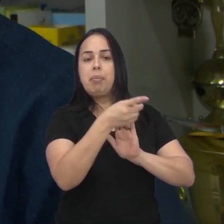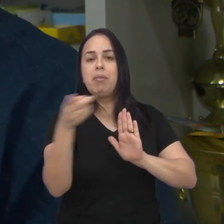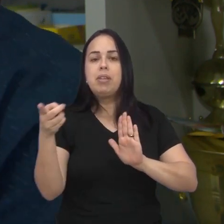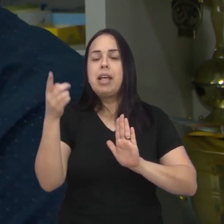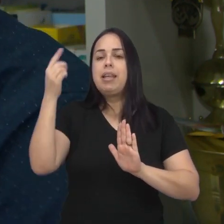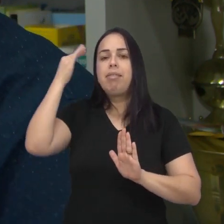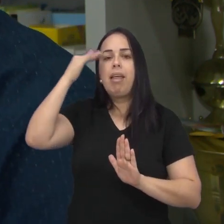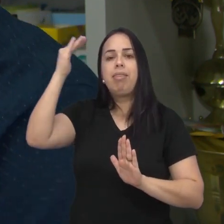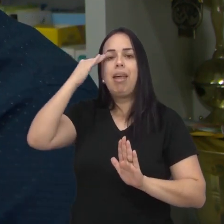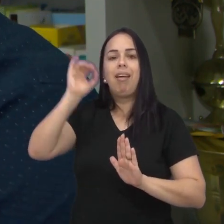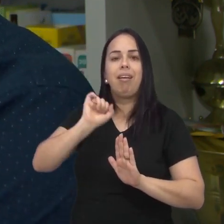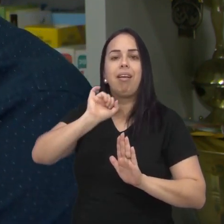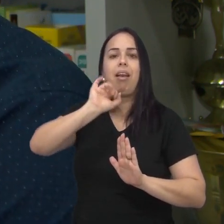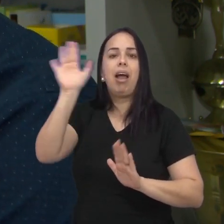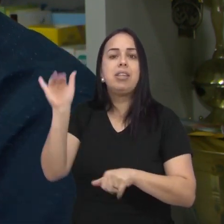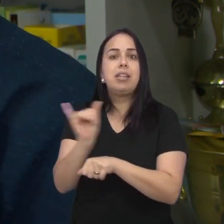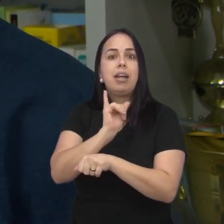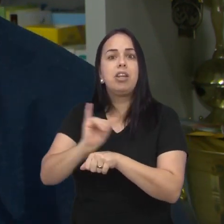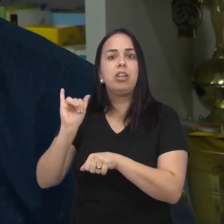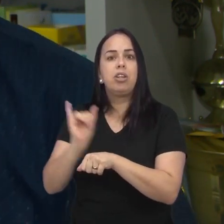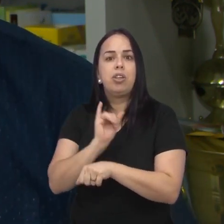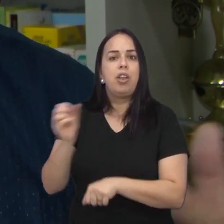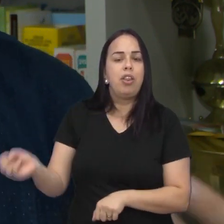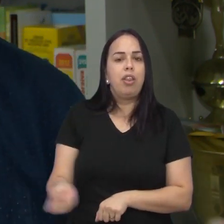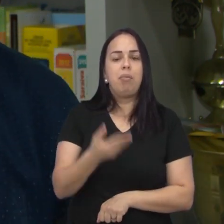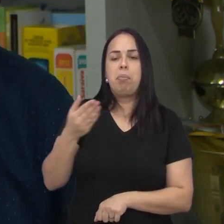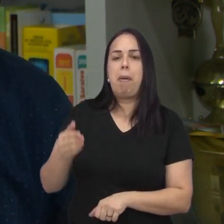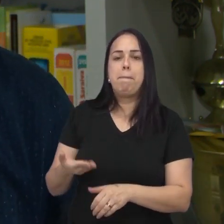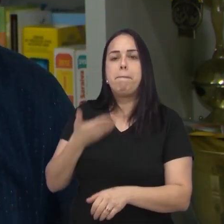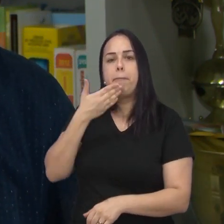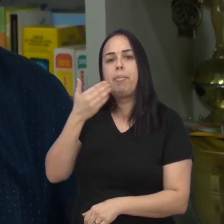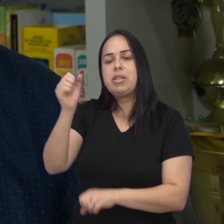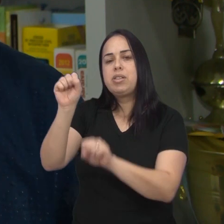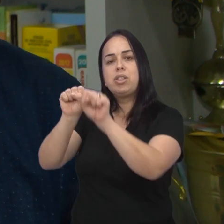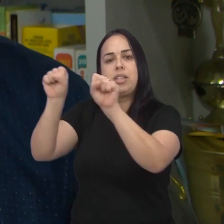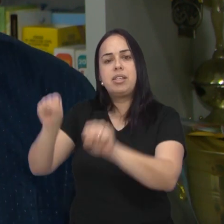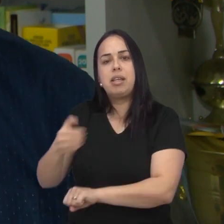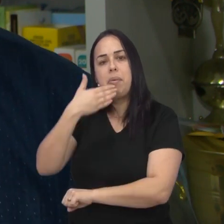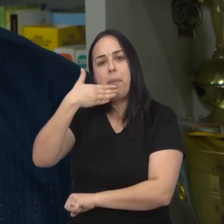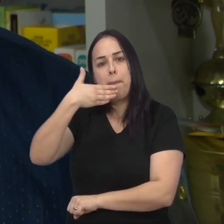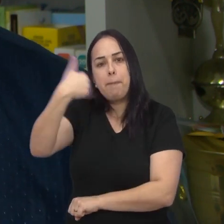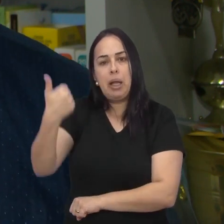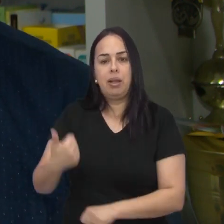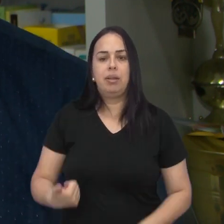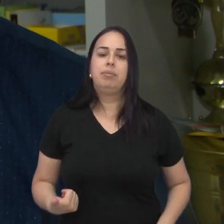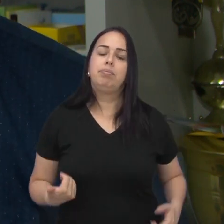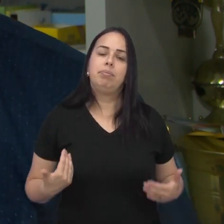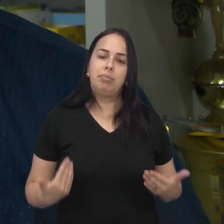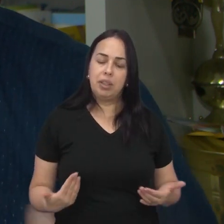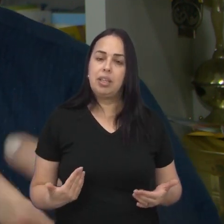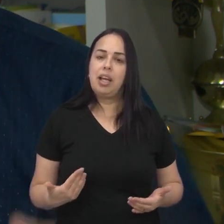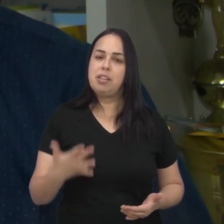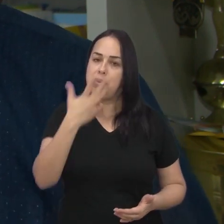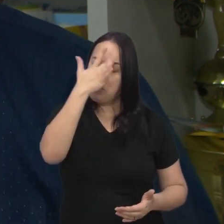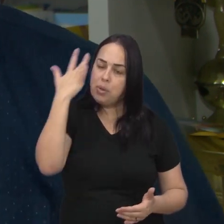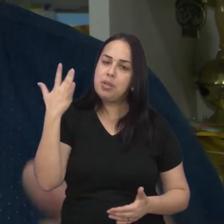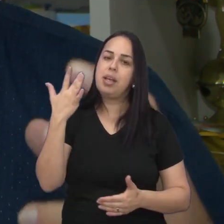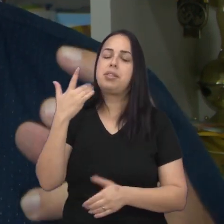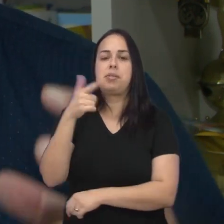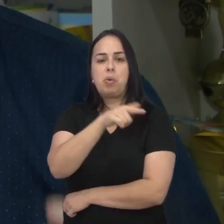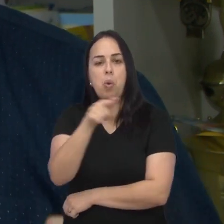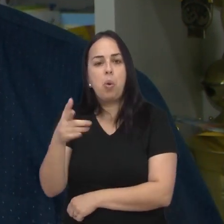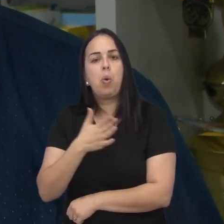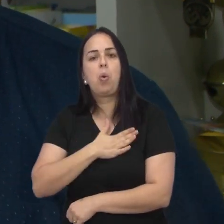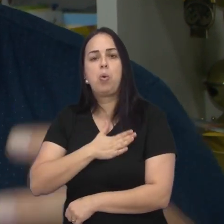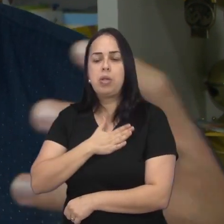realmente entendessem, buscassem novas formas para melhorar o sistema de fluxo de veículos na nossa cidade. E eles buscaram,